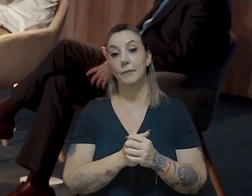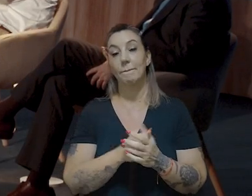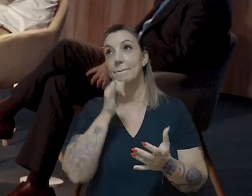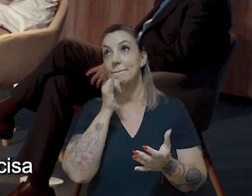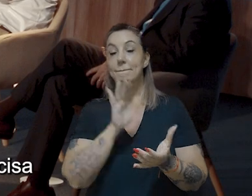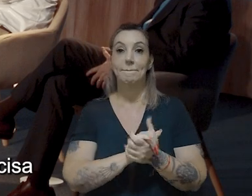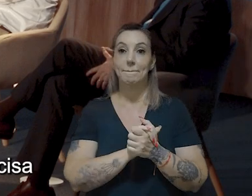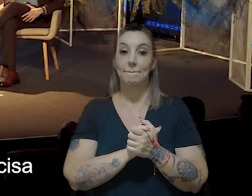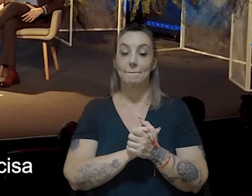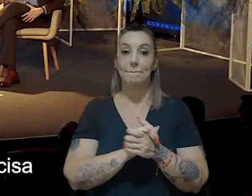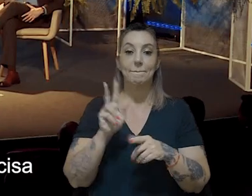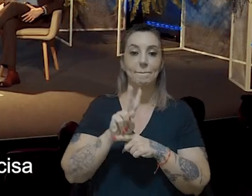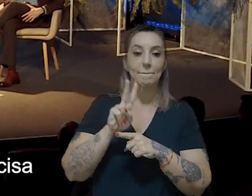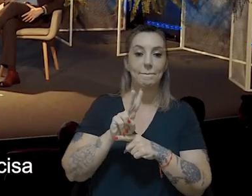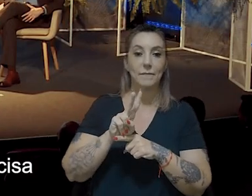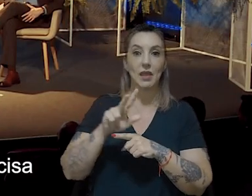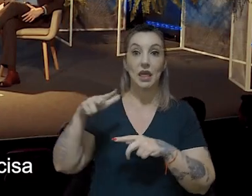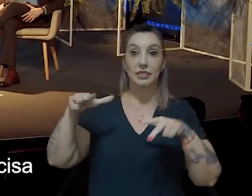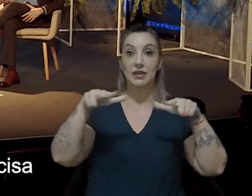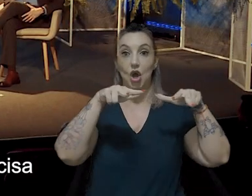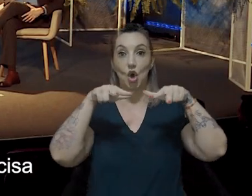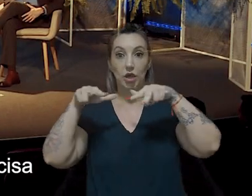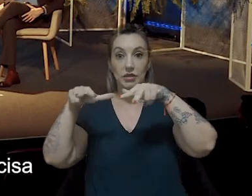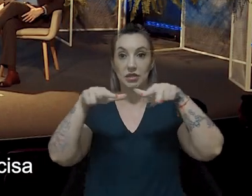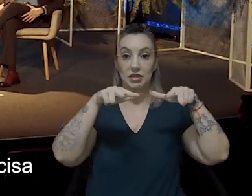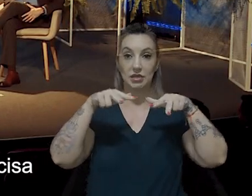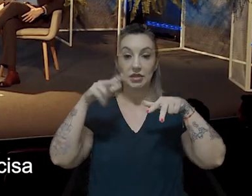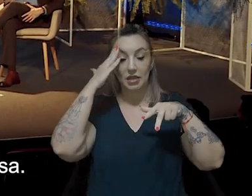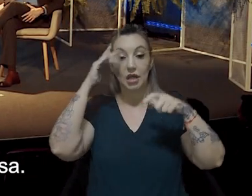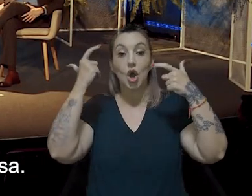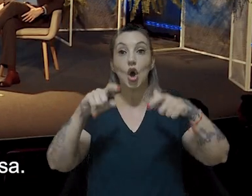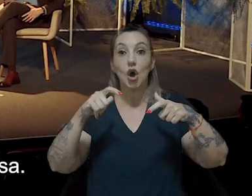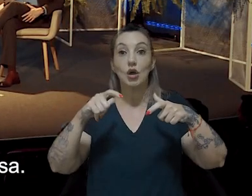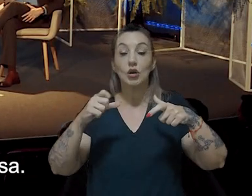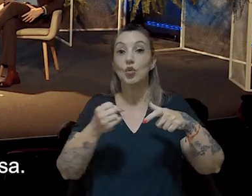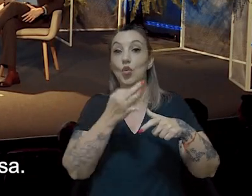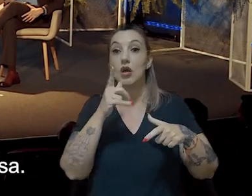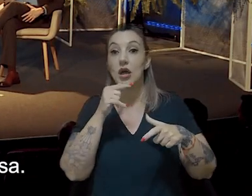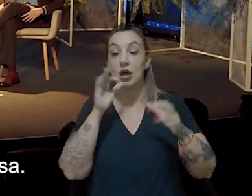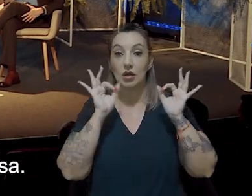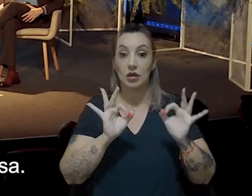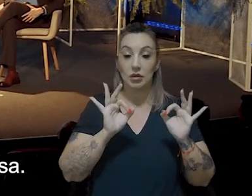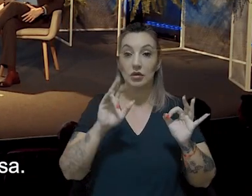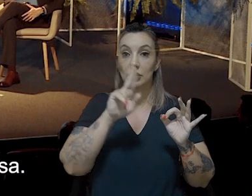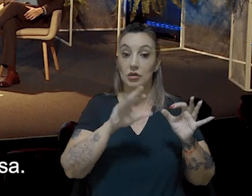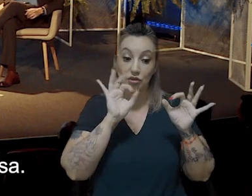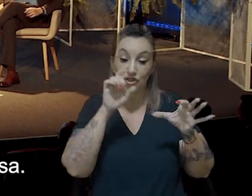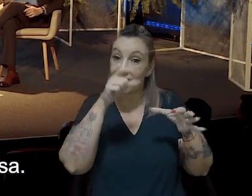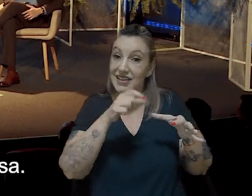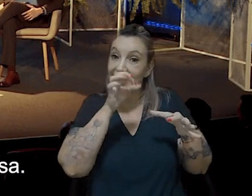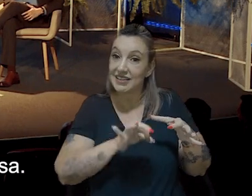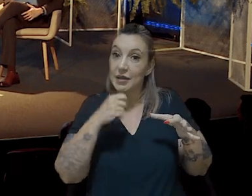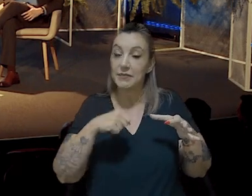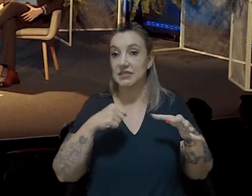por exemplo monitoramento via Drone entender aonde você precisa da quantidade de água correta e aplicar somente